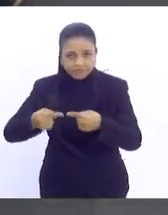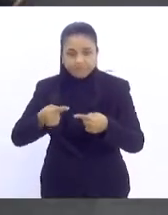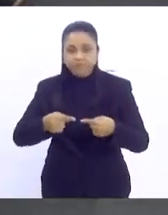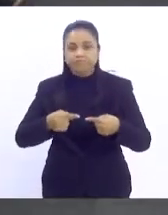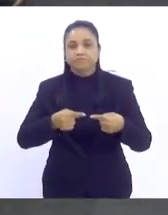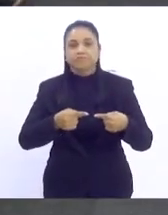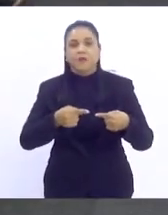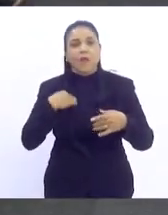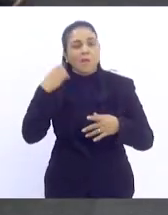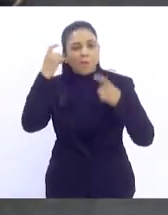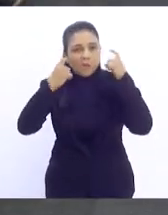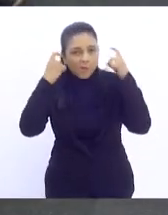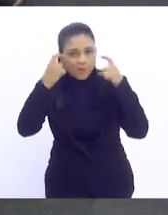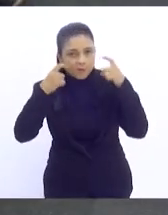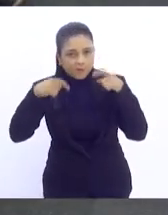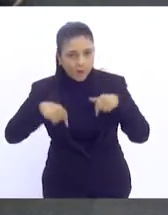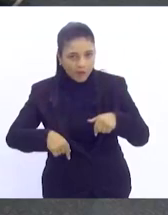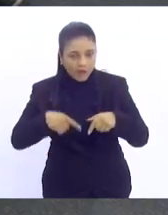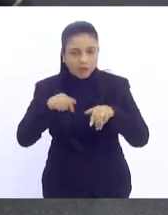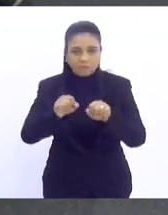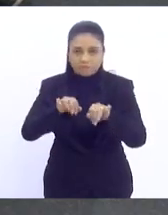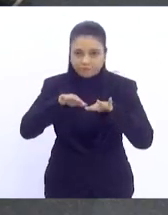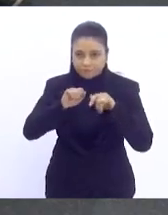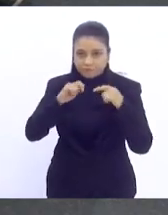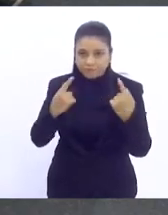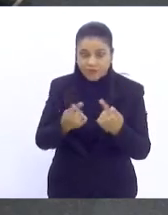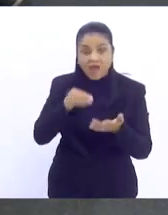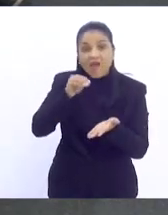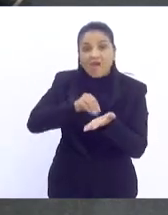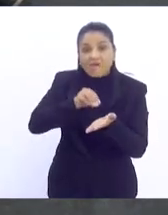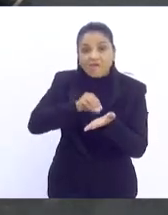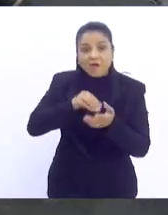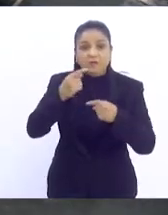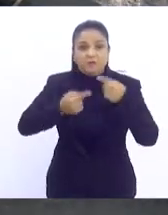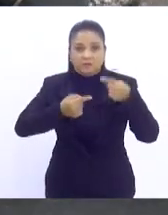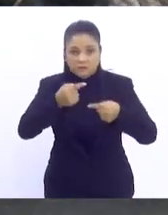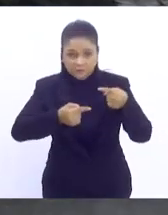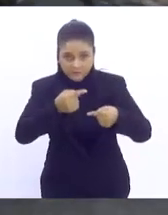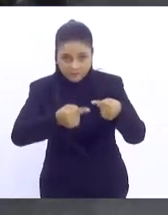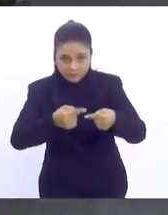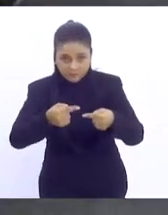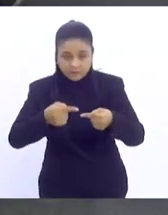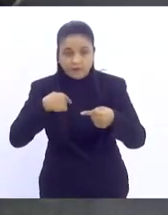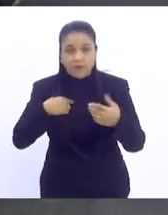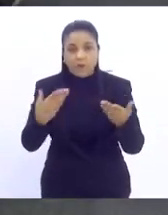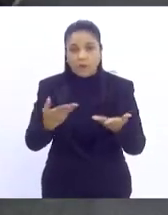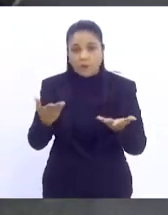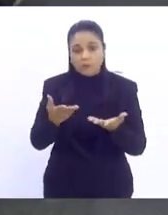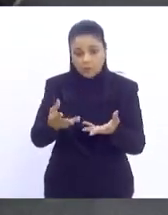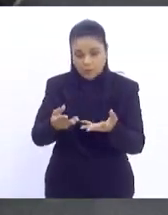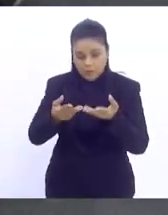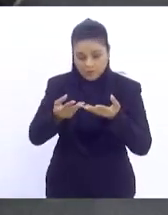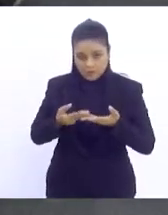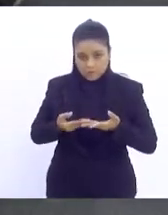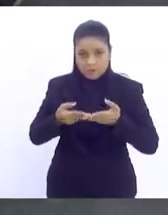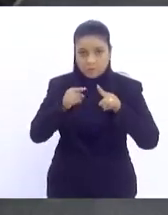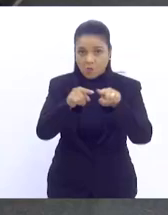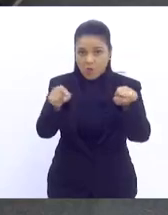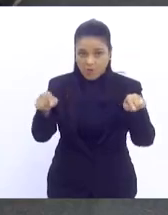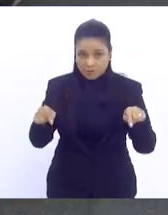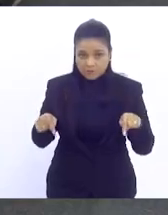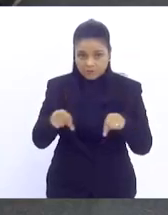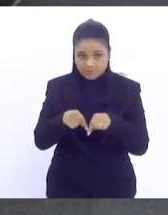uma preocupação Nossa com relação a falta de debate né Por exemplo hoje eu recebi meu gabinete